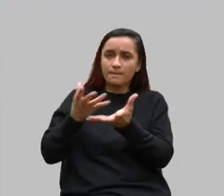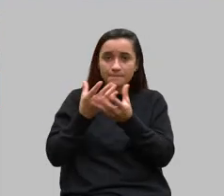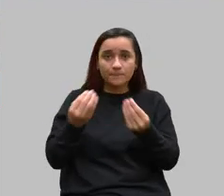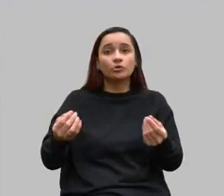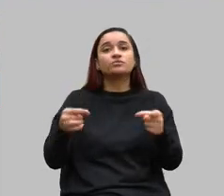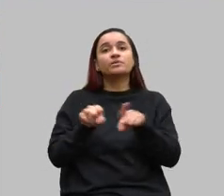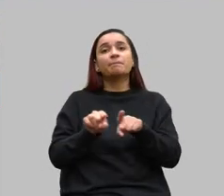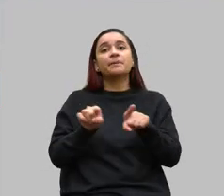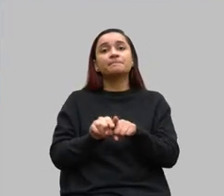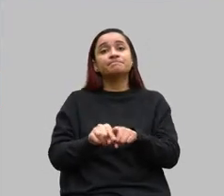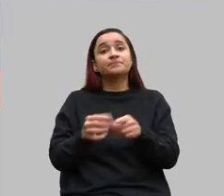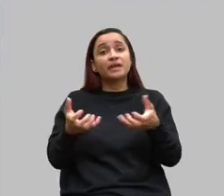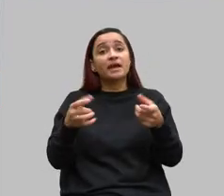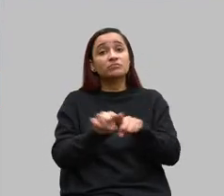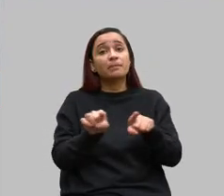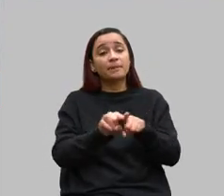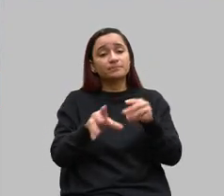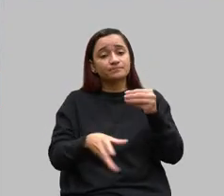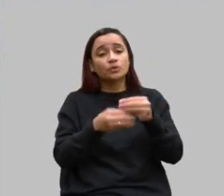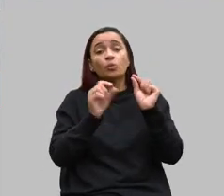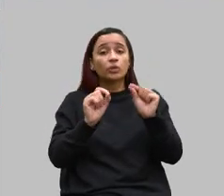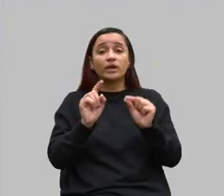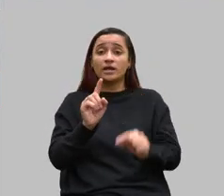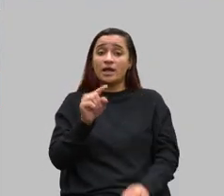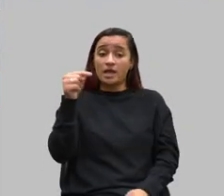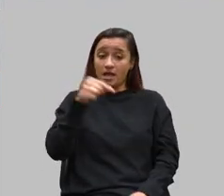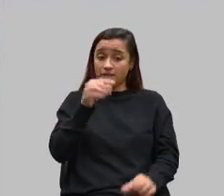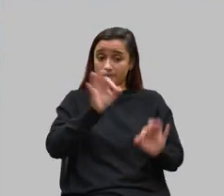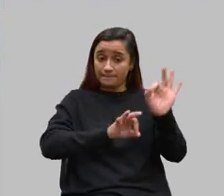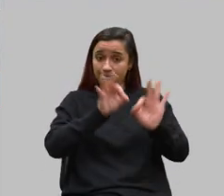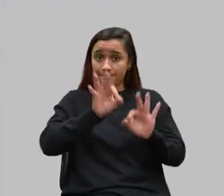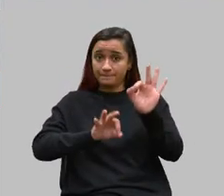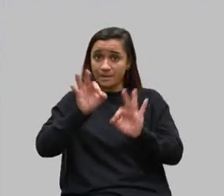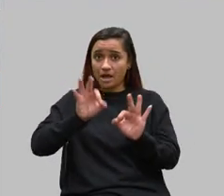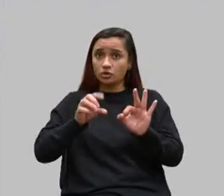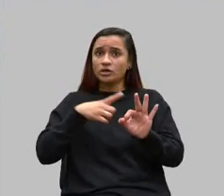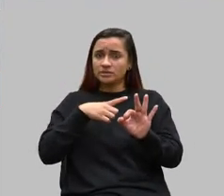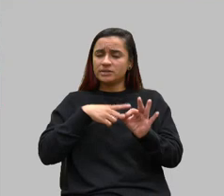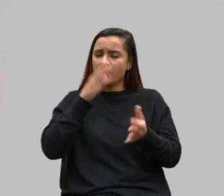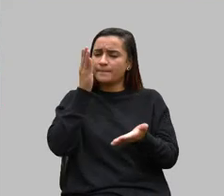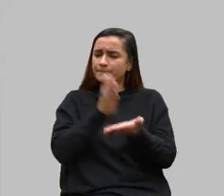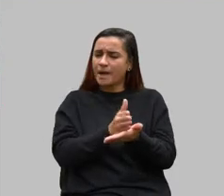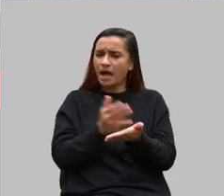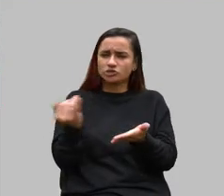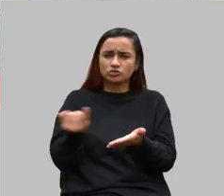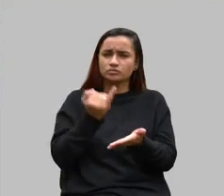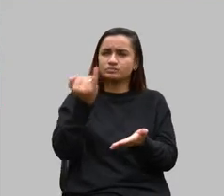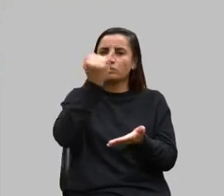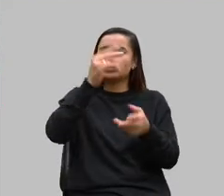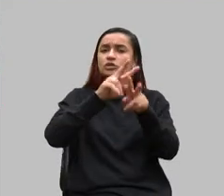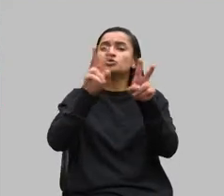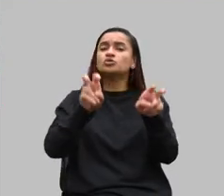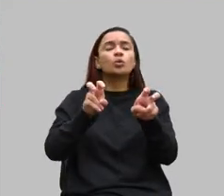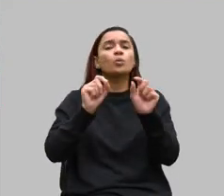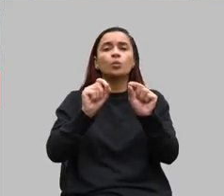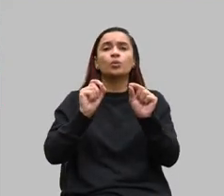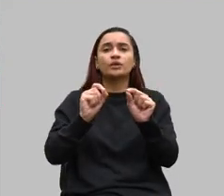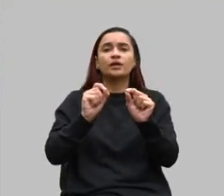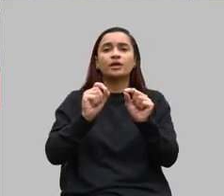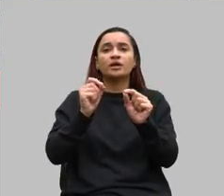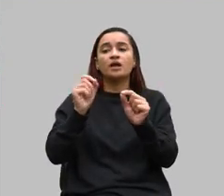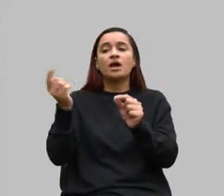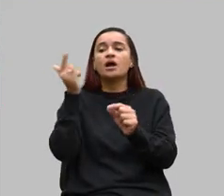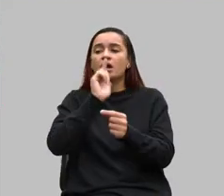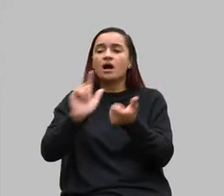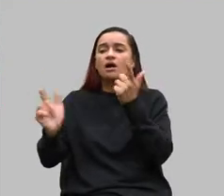demais presentes que a grande parte do plano uma parte significativa do plano de repactuação diz respeito à aquisição de material